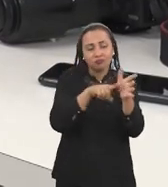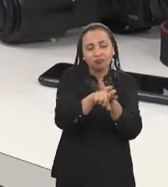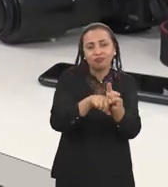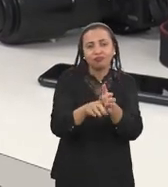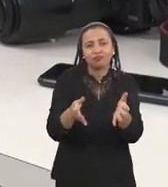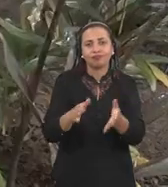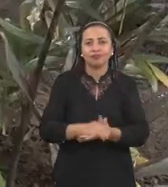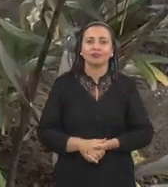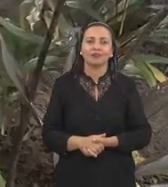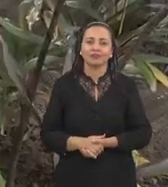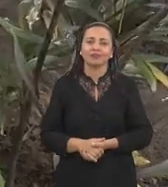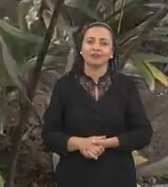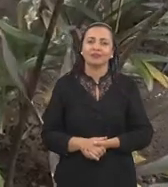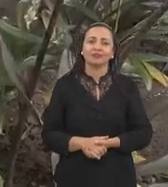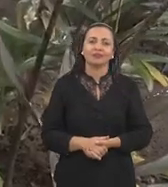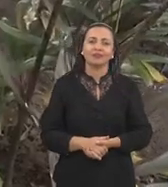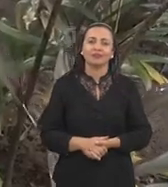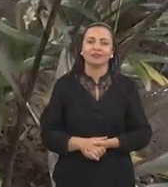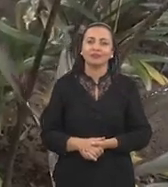de pesquisa.